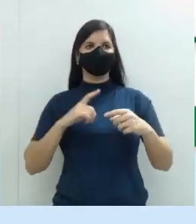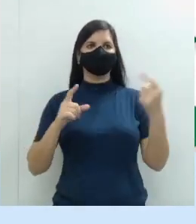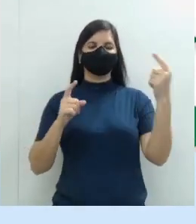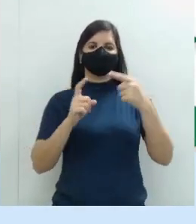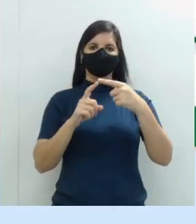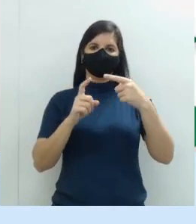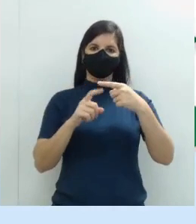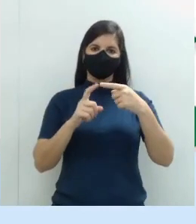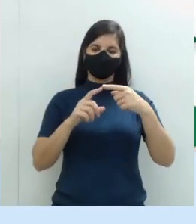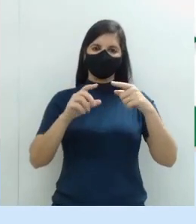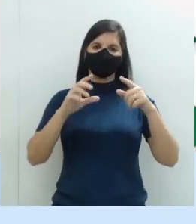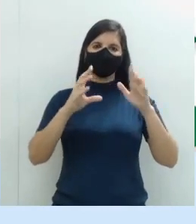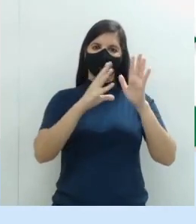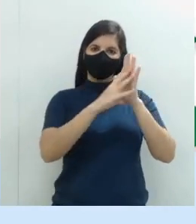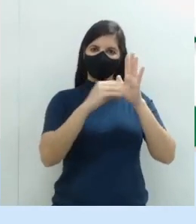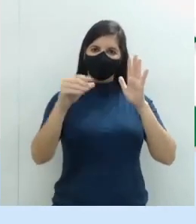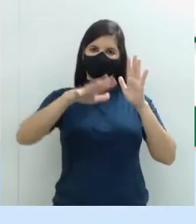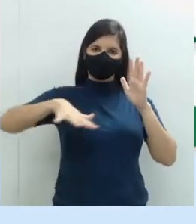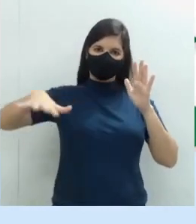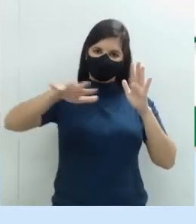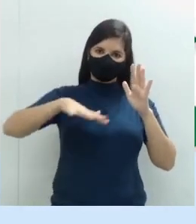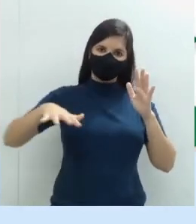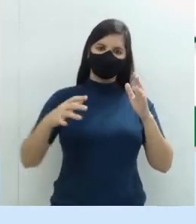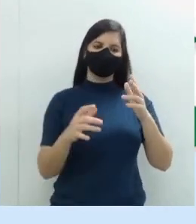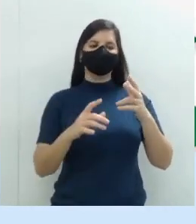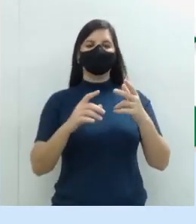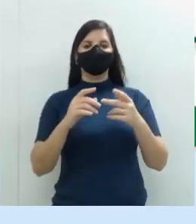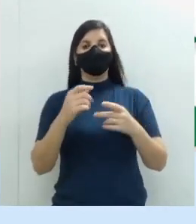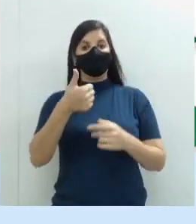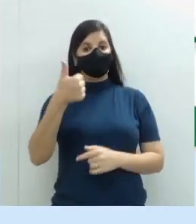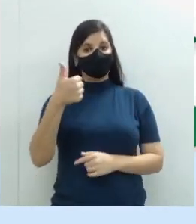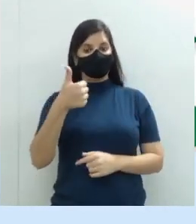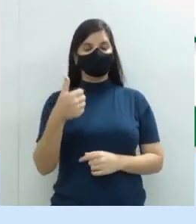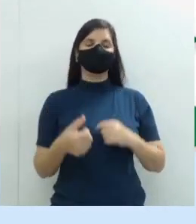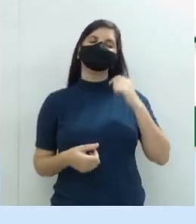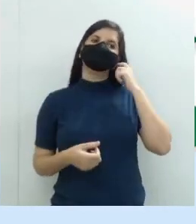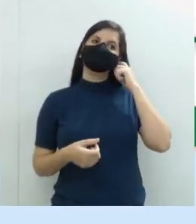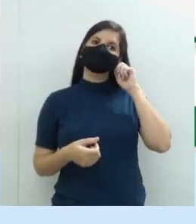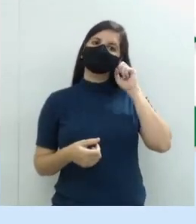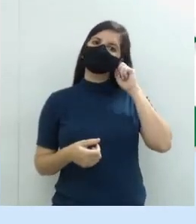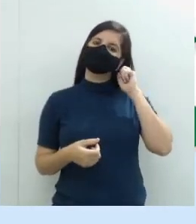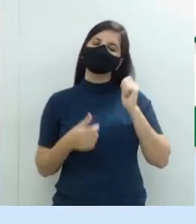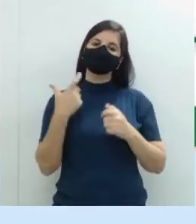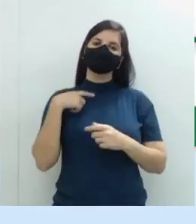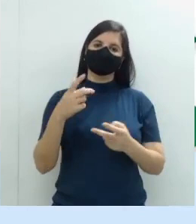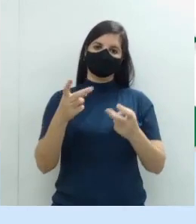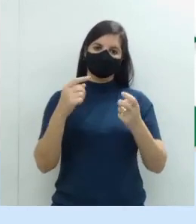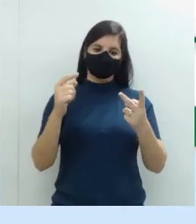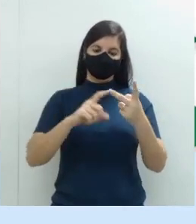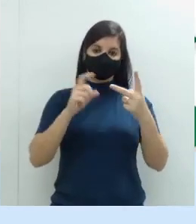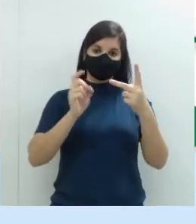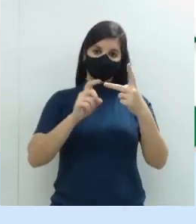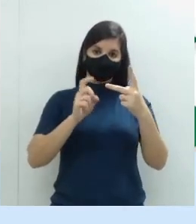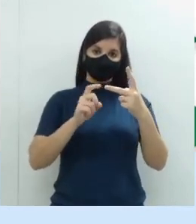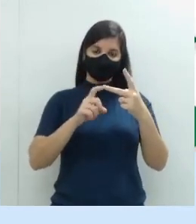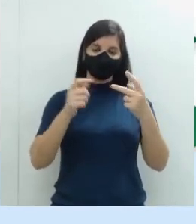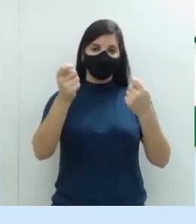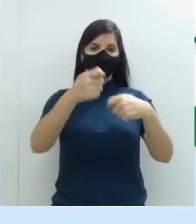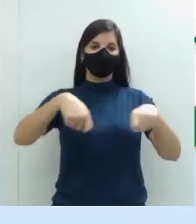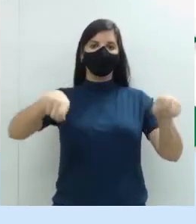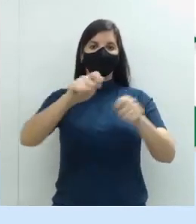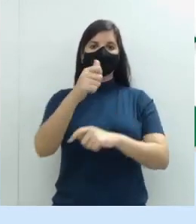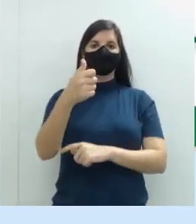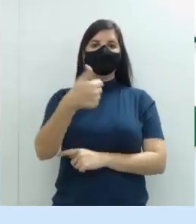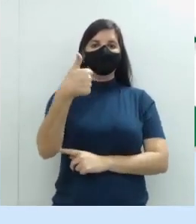primeira eu preciso da fórmula geral e eu preciso do primeiro termo. Fechou? Tranquilo, já vimos lá. A outra, eu não preciso do